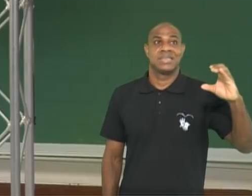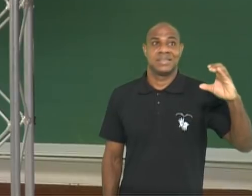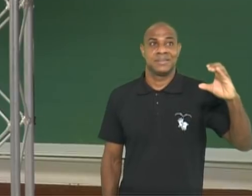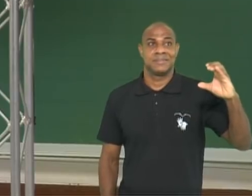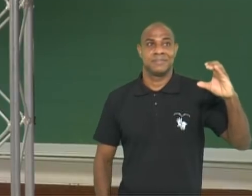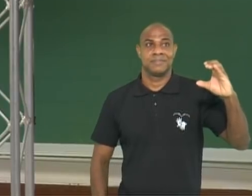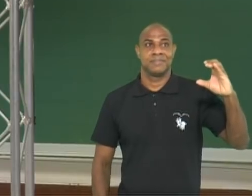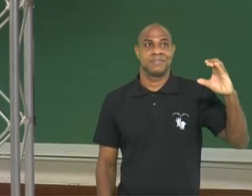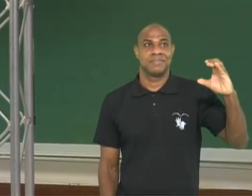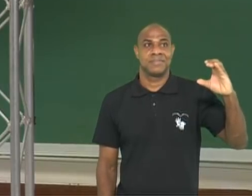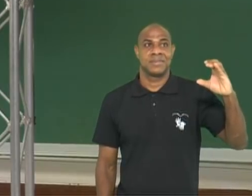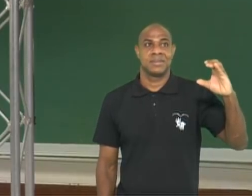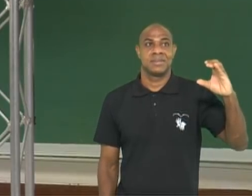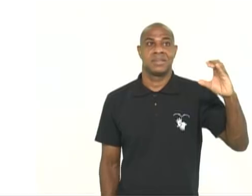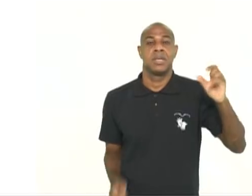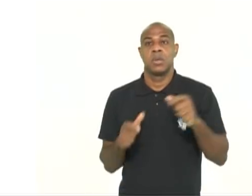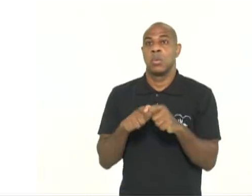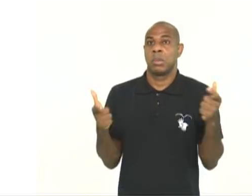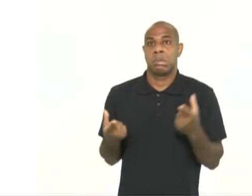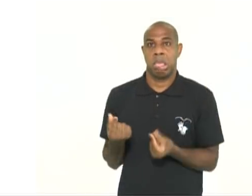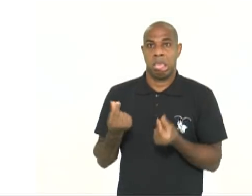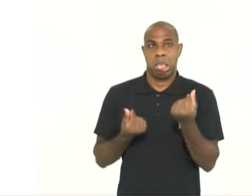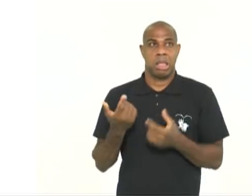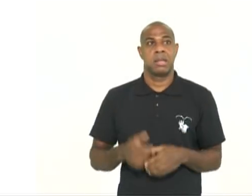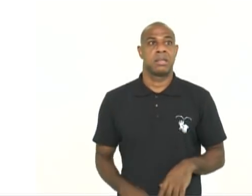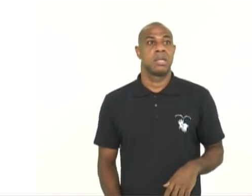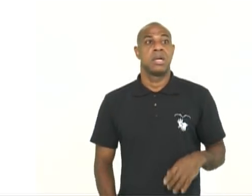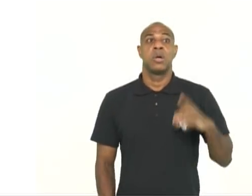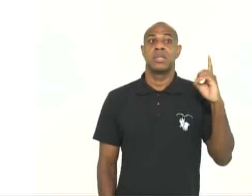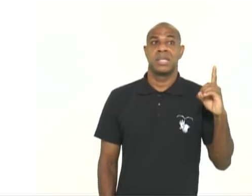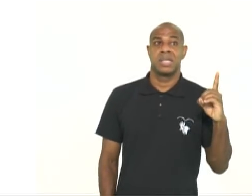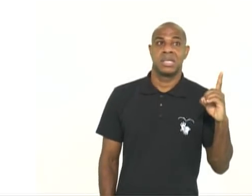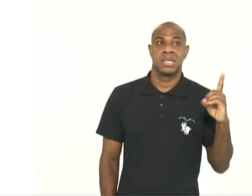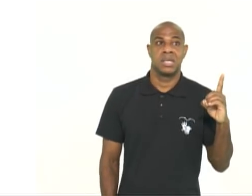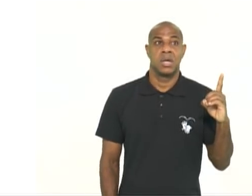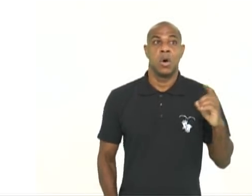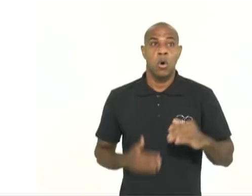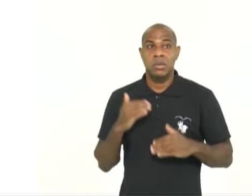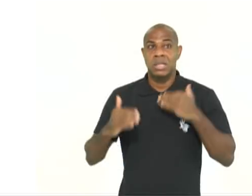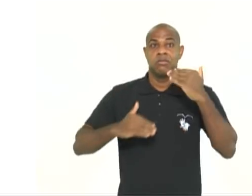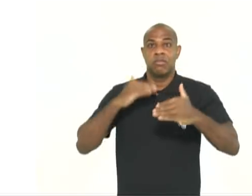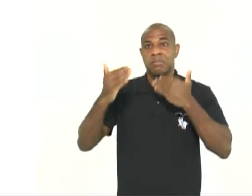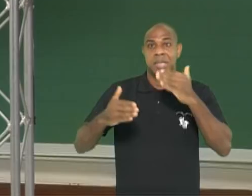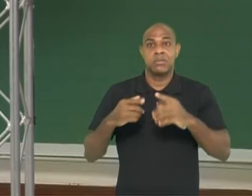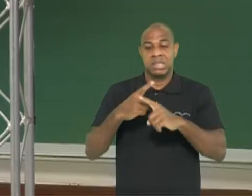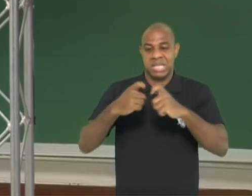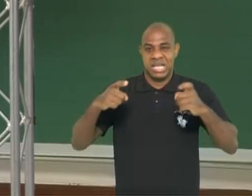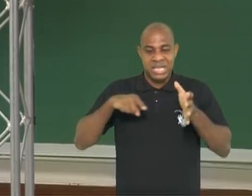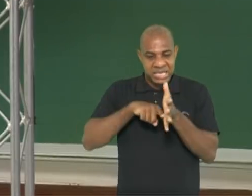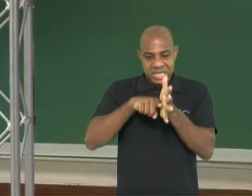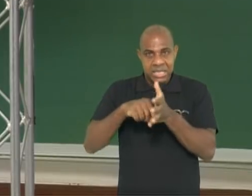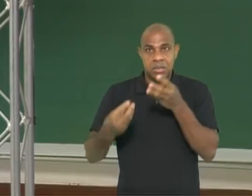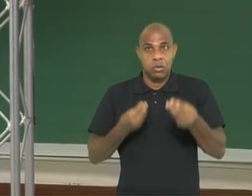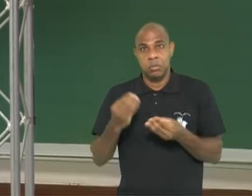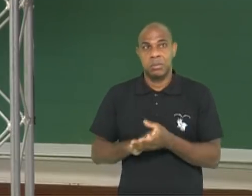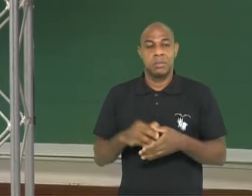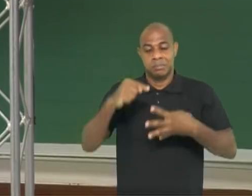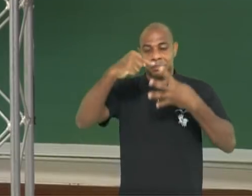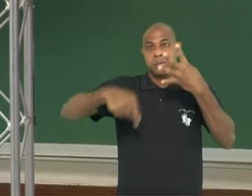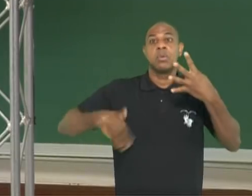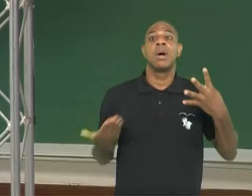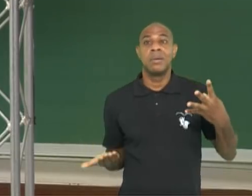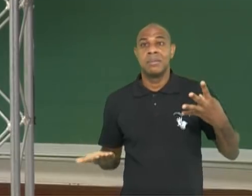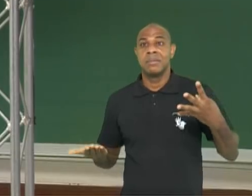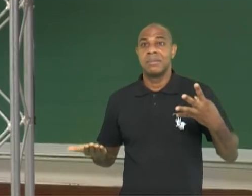parar no sofá de vocês aí. C, aumento da riqueza, ou letra D, desenvolvimento da ciência. Letra A, B, C ou D, galerinha, sexto